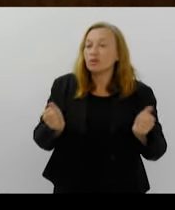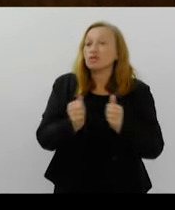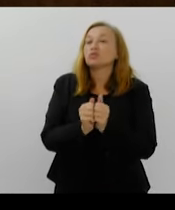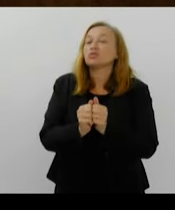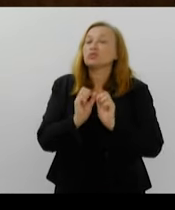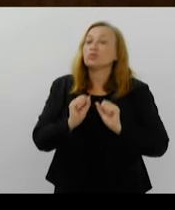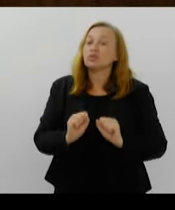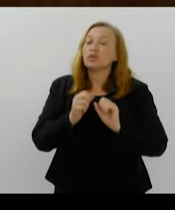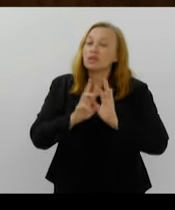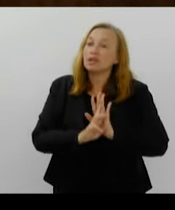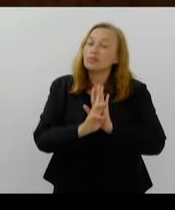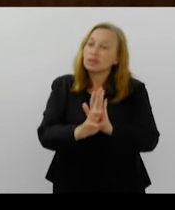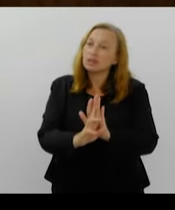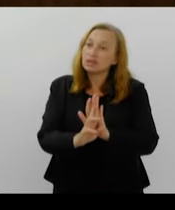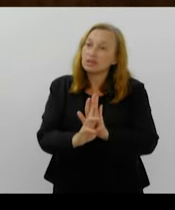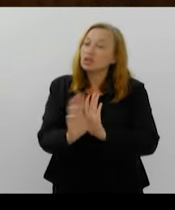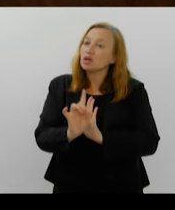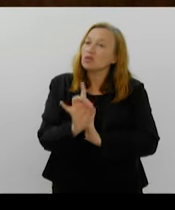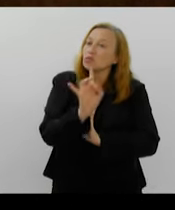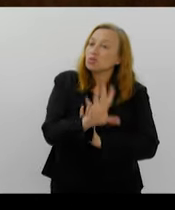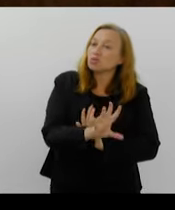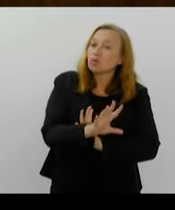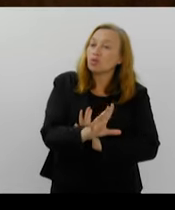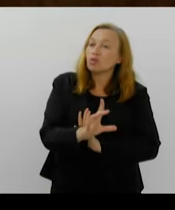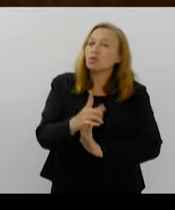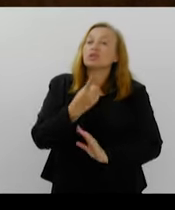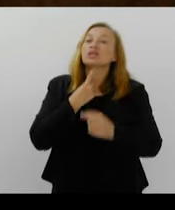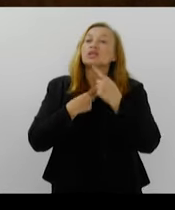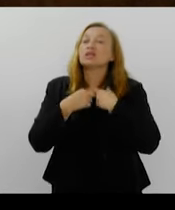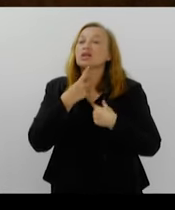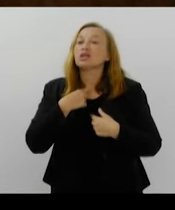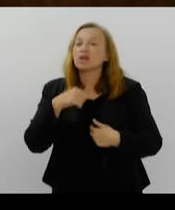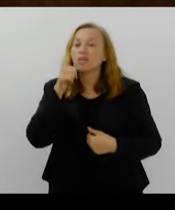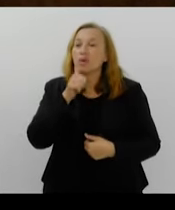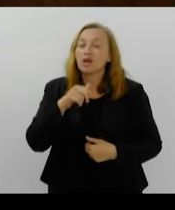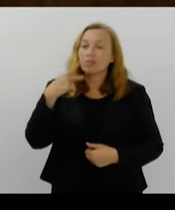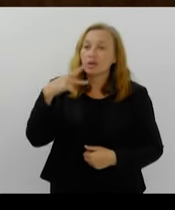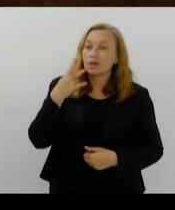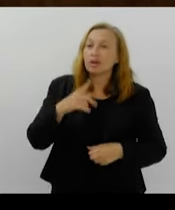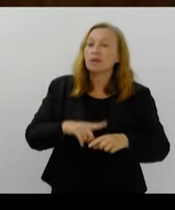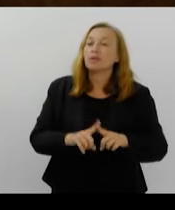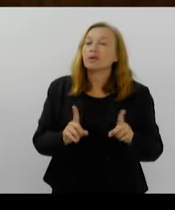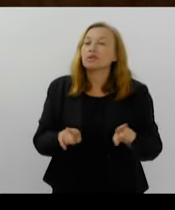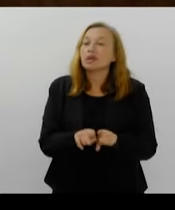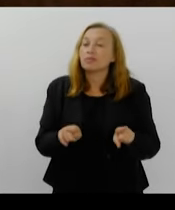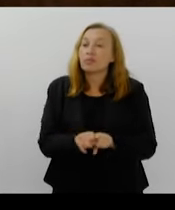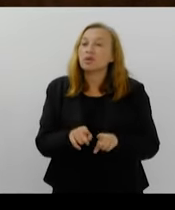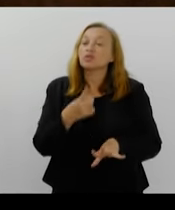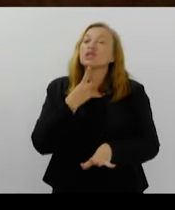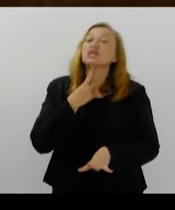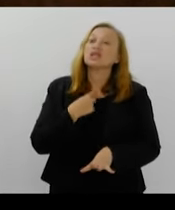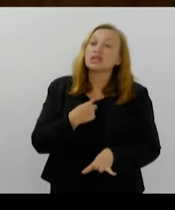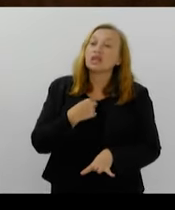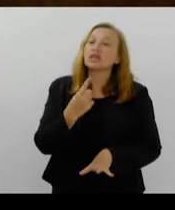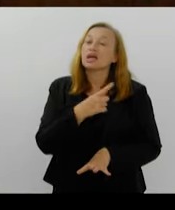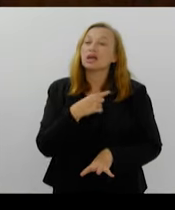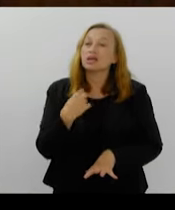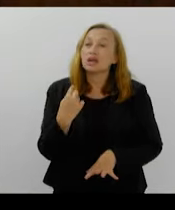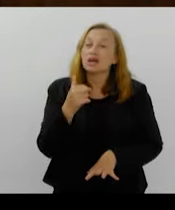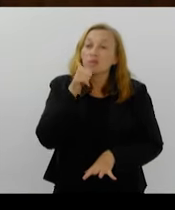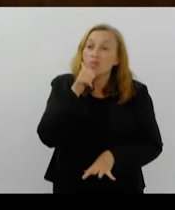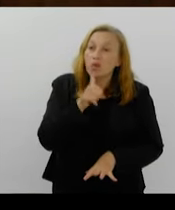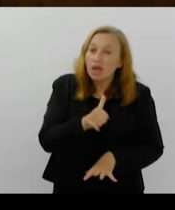pudesse representar não só o que desejam as mulheres parlamentares mas o que desejam as mulheres